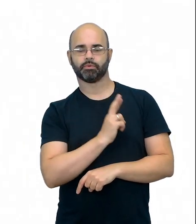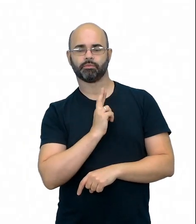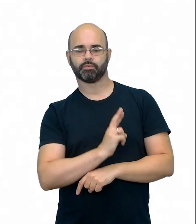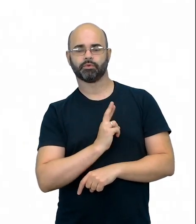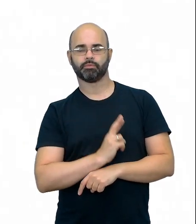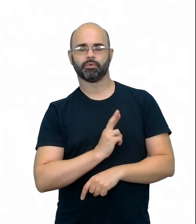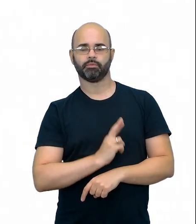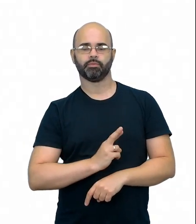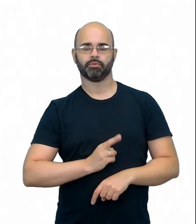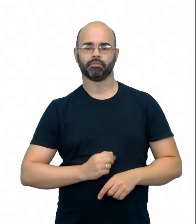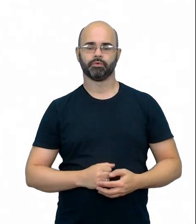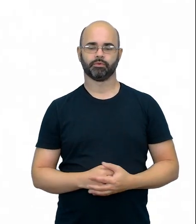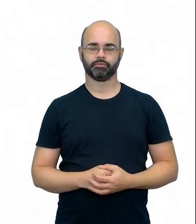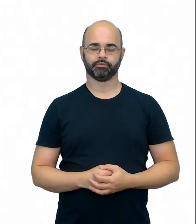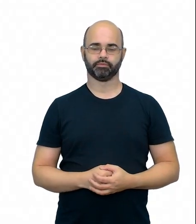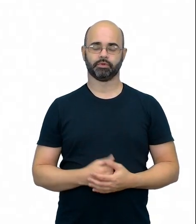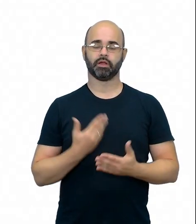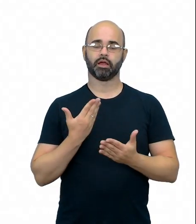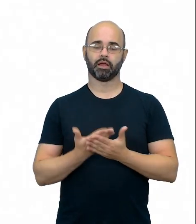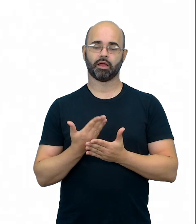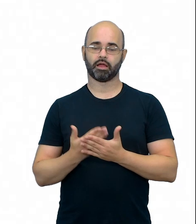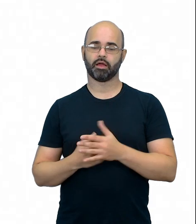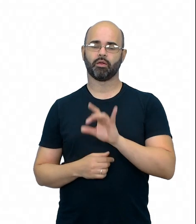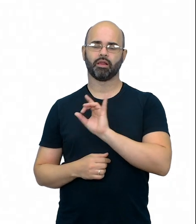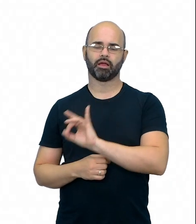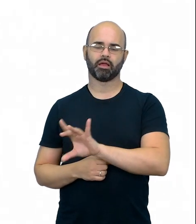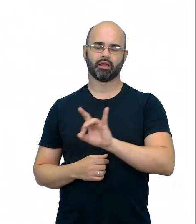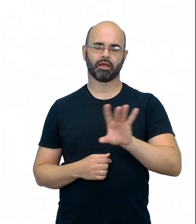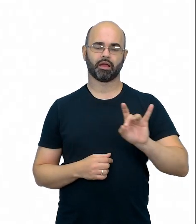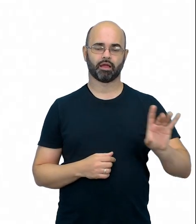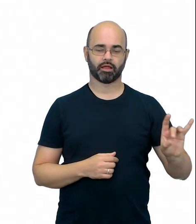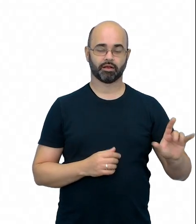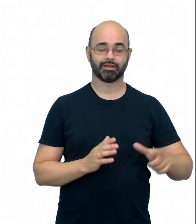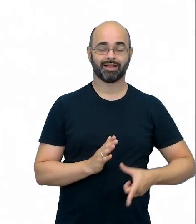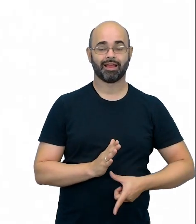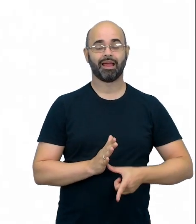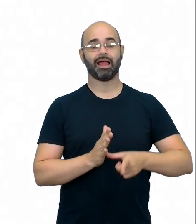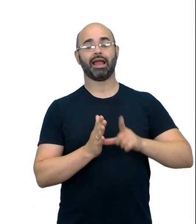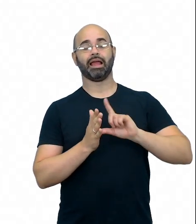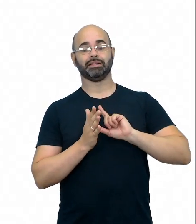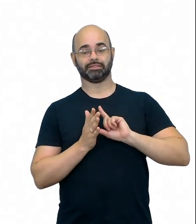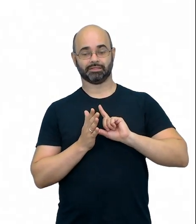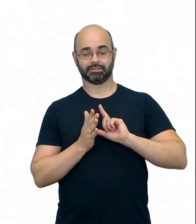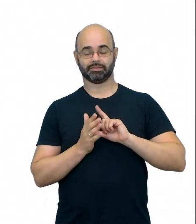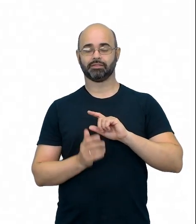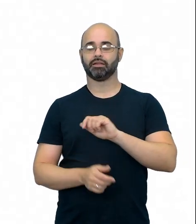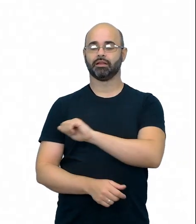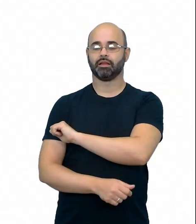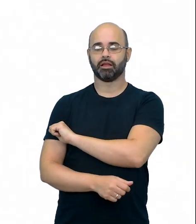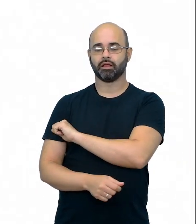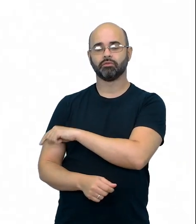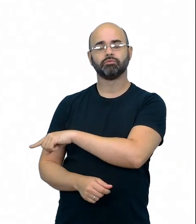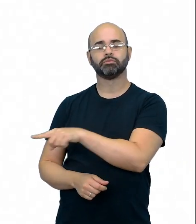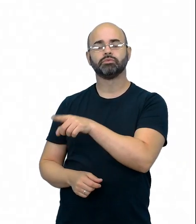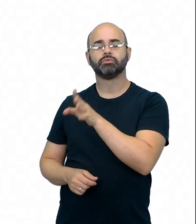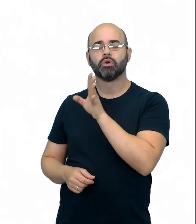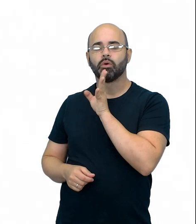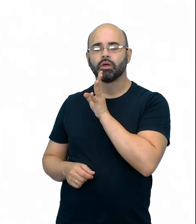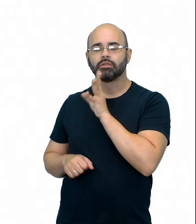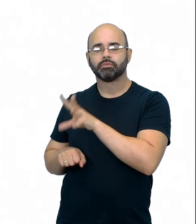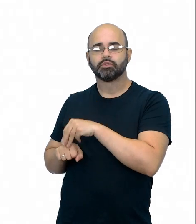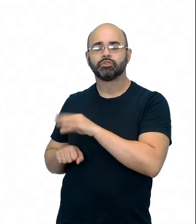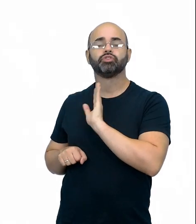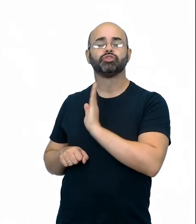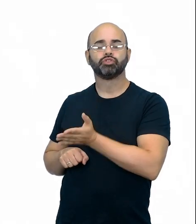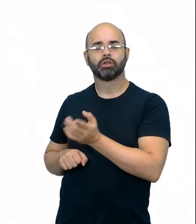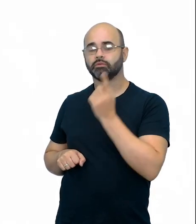cada aula, eu sempre sugiro isso, fazer o levantamento prévio com os alunos de conhecimentos que eles já têm, se